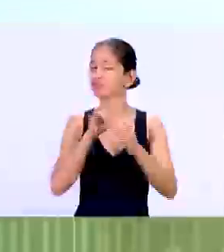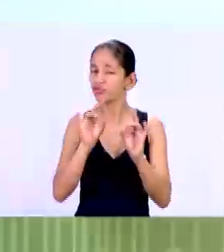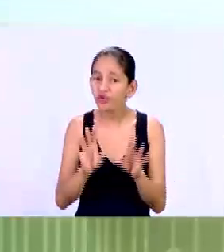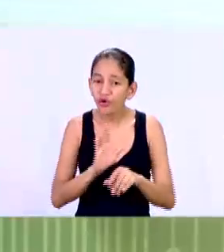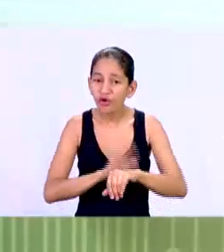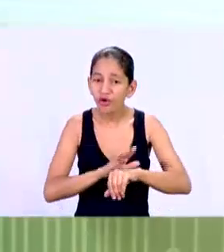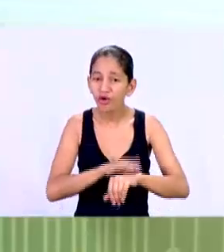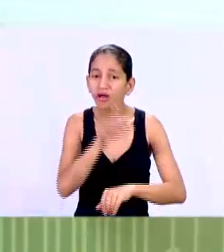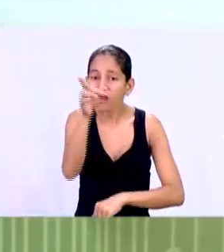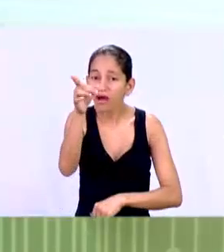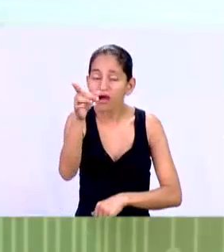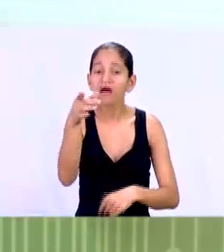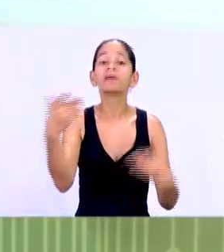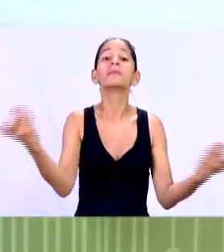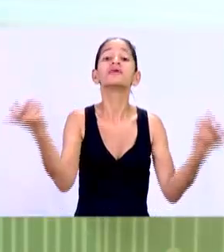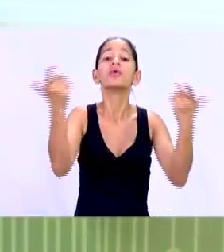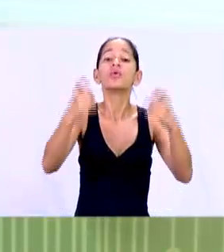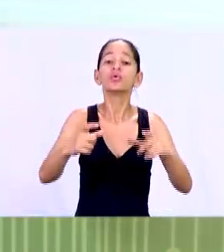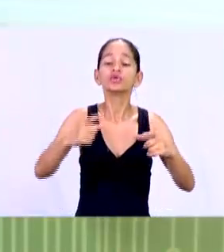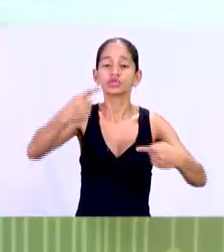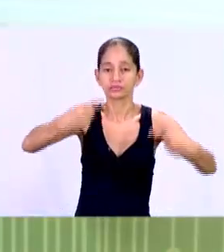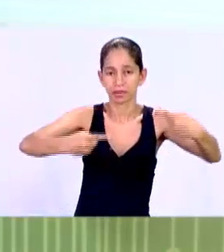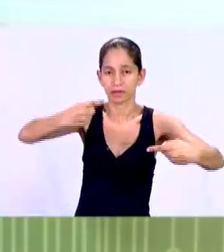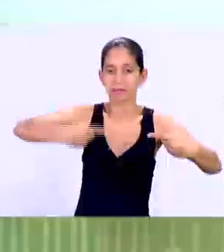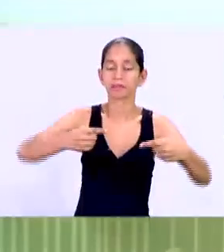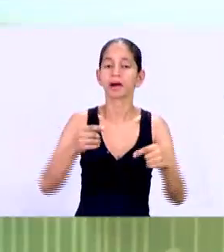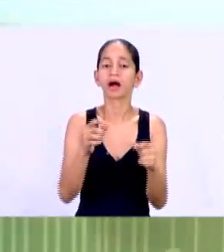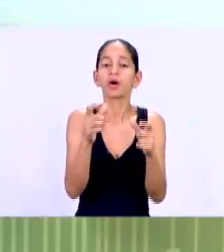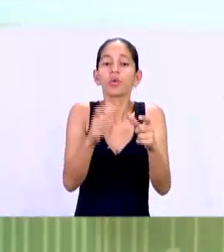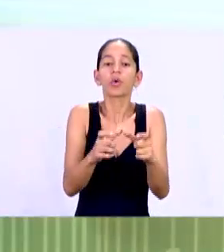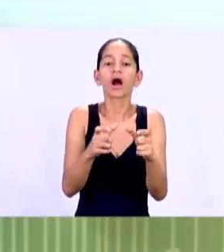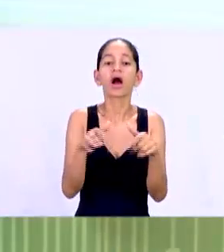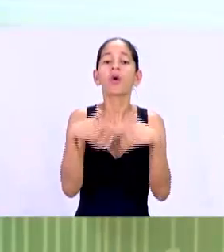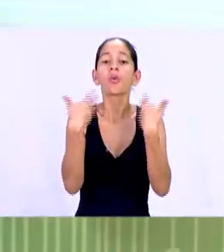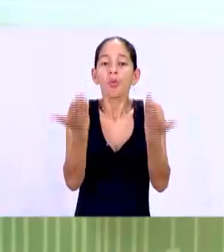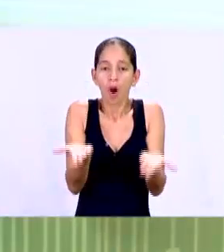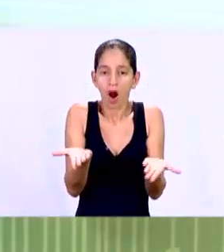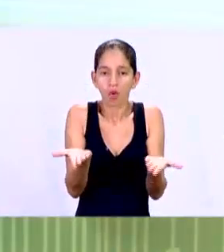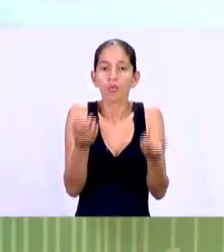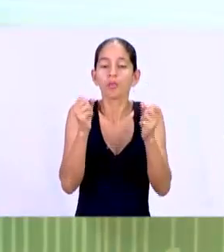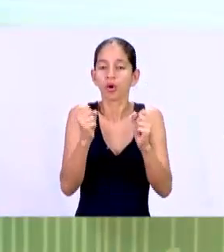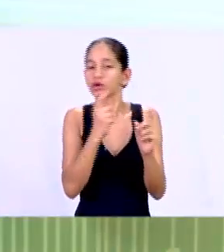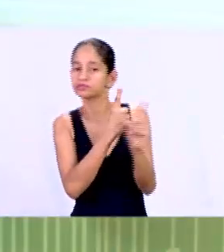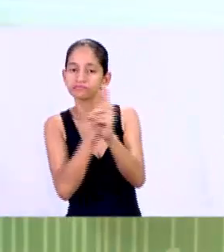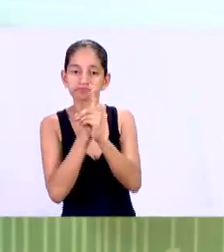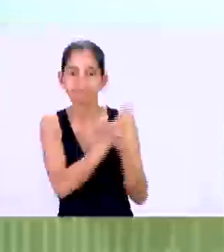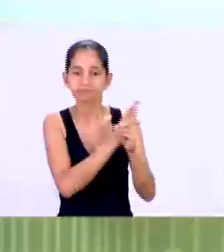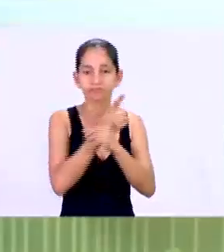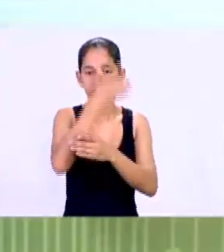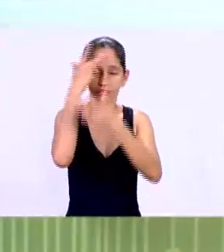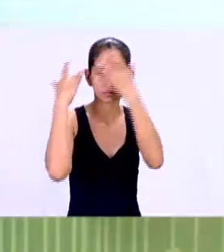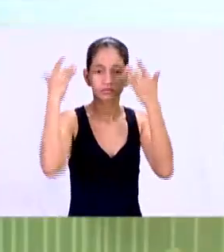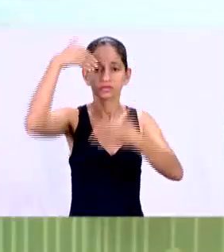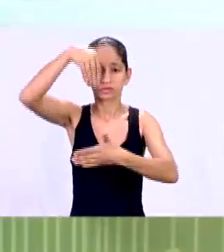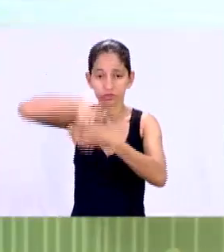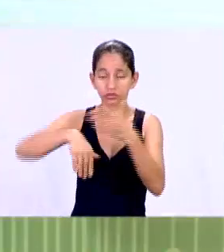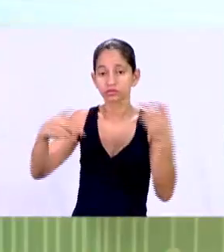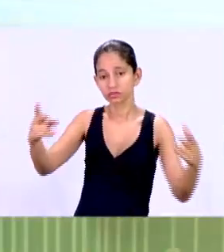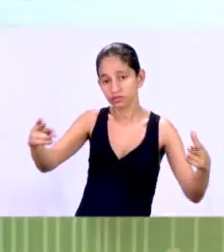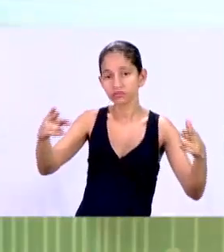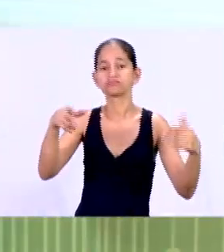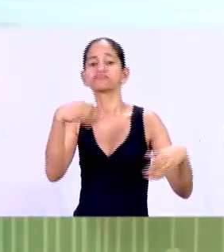espaço para discussão. E, de acordo com essa concepção, talvez seja esse o grande motivo de toda